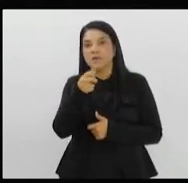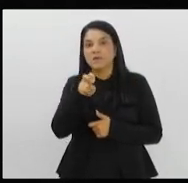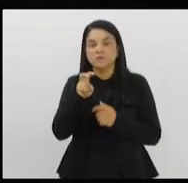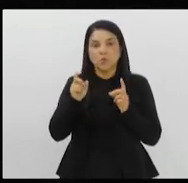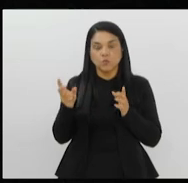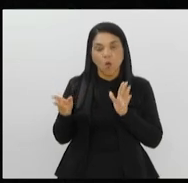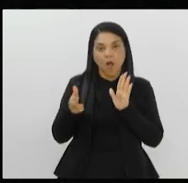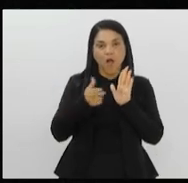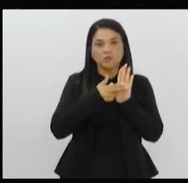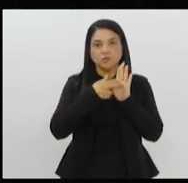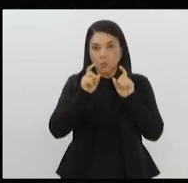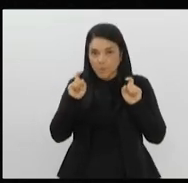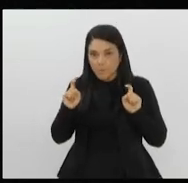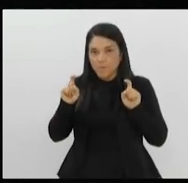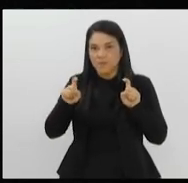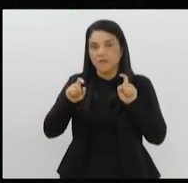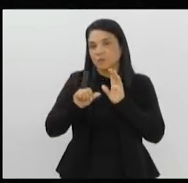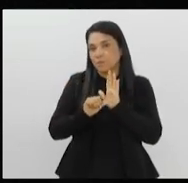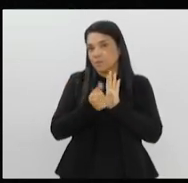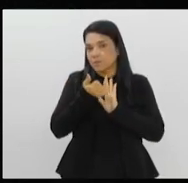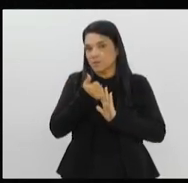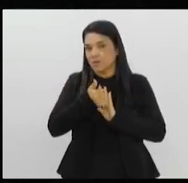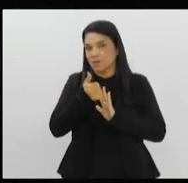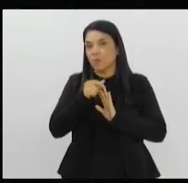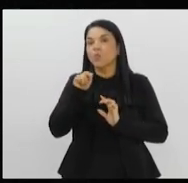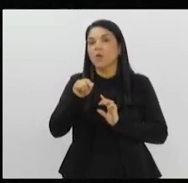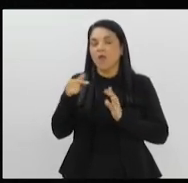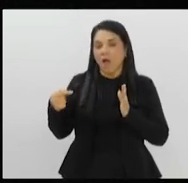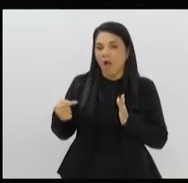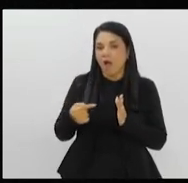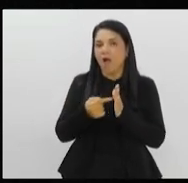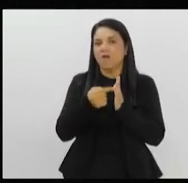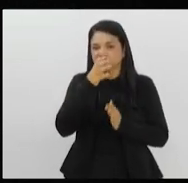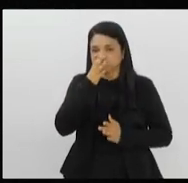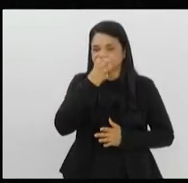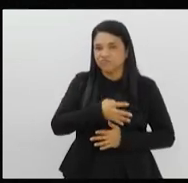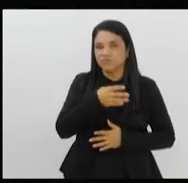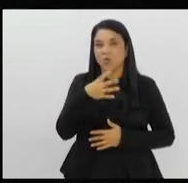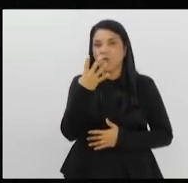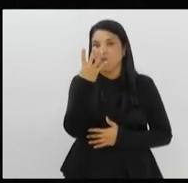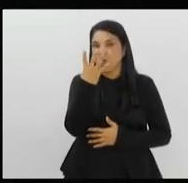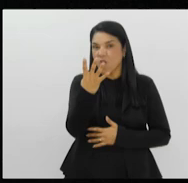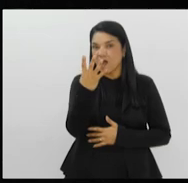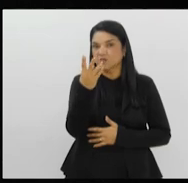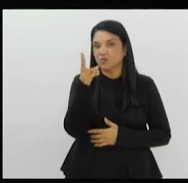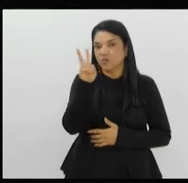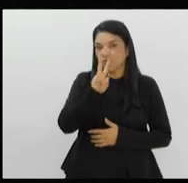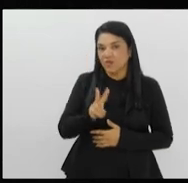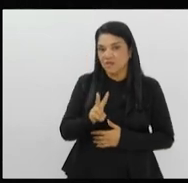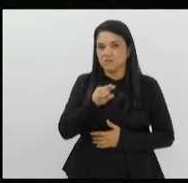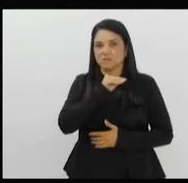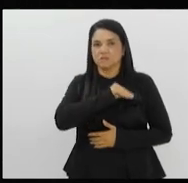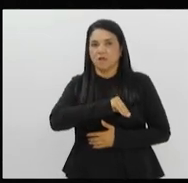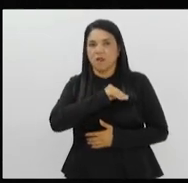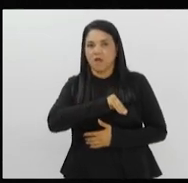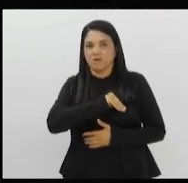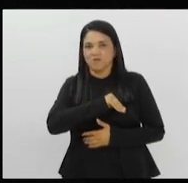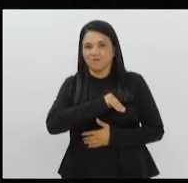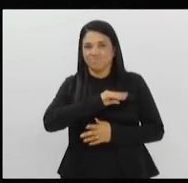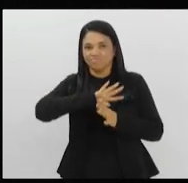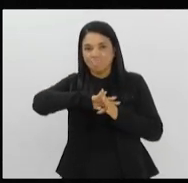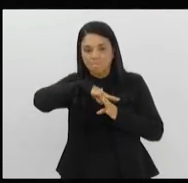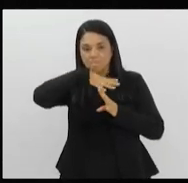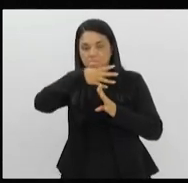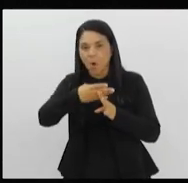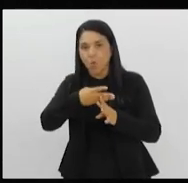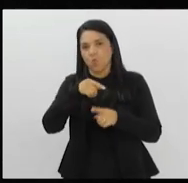primeiro mandato, para sobre ele a acusação dele ter recebido 4 salários, quando